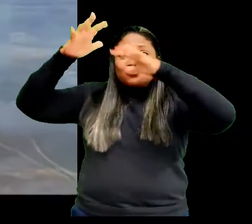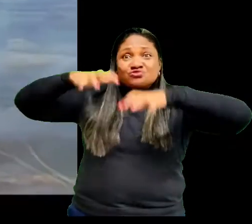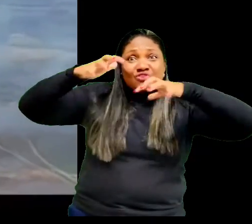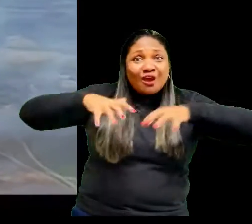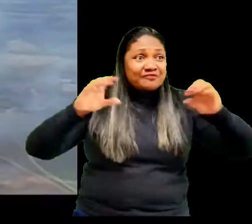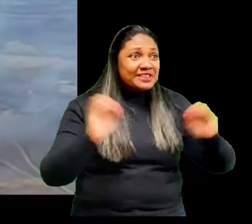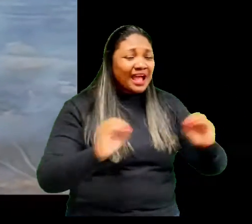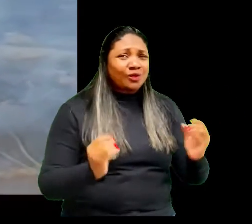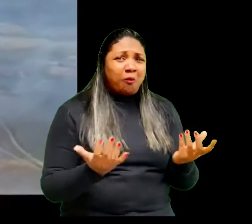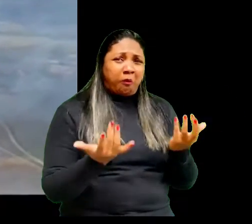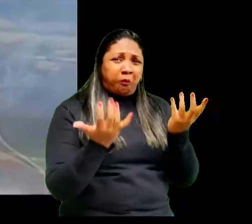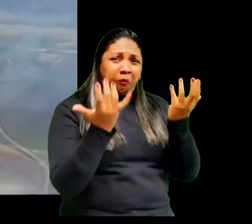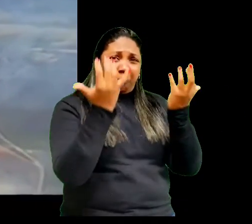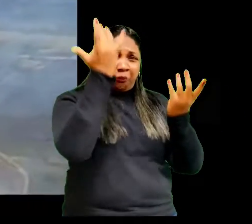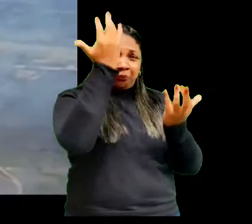chove.